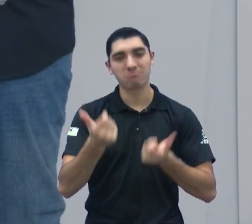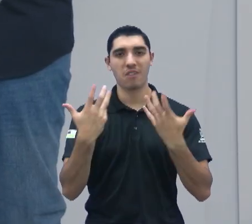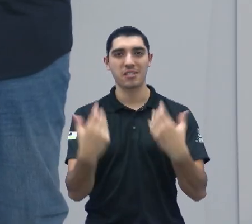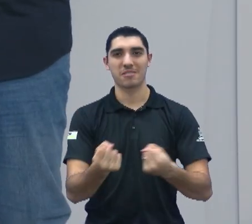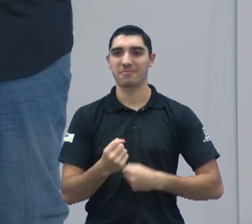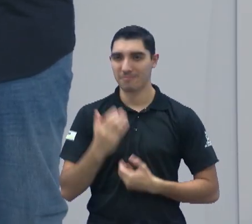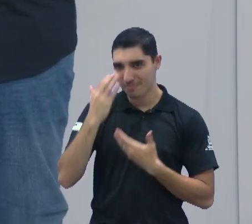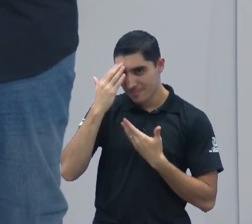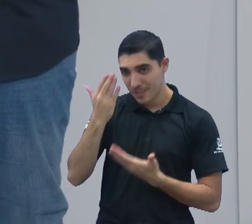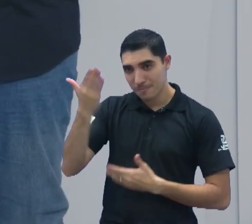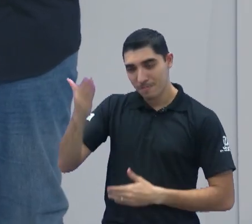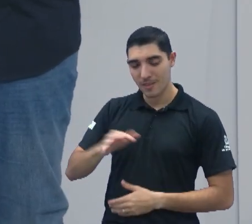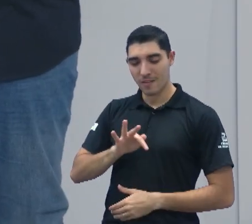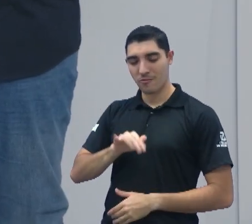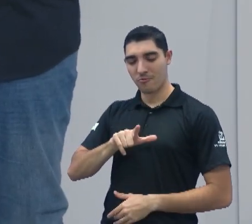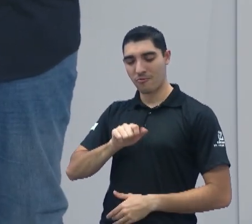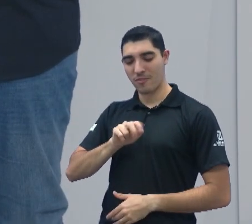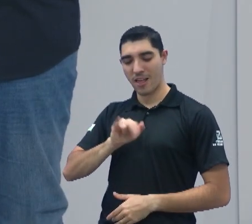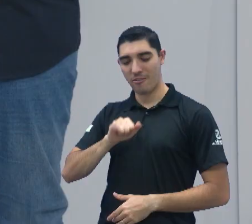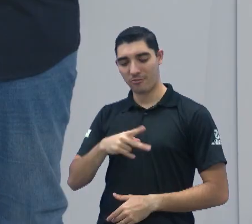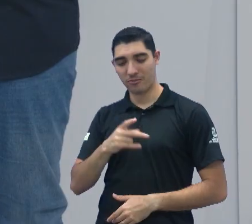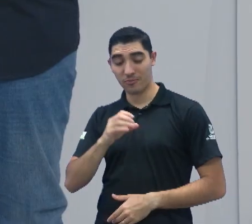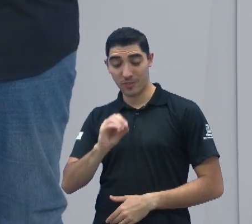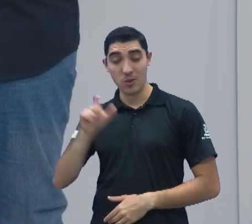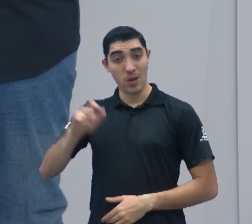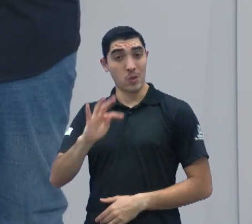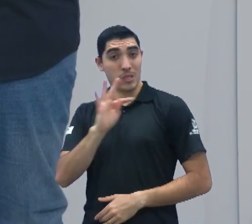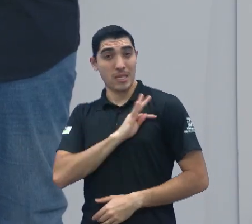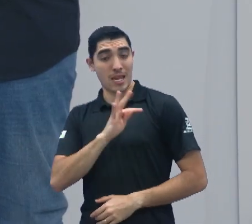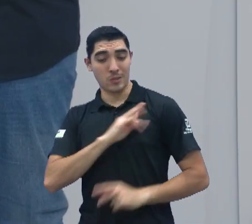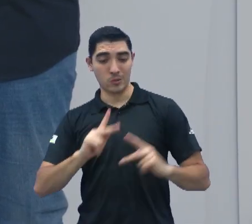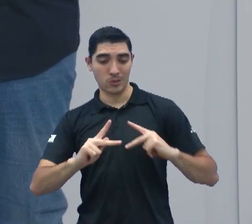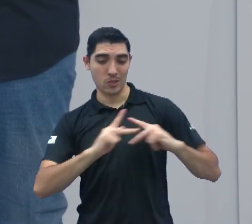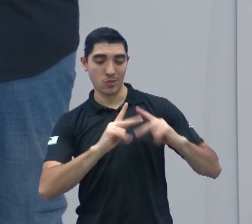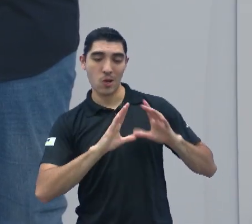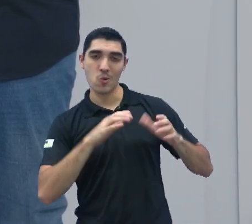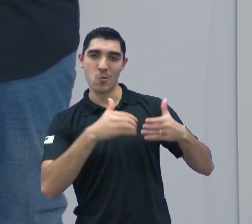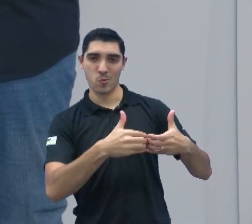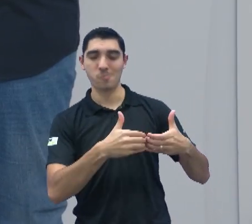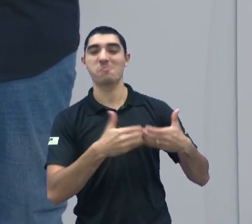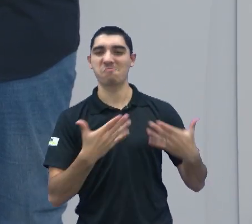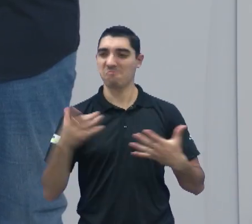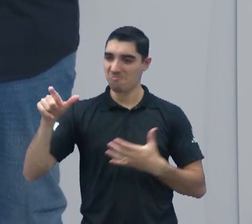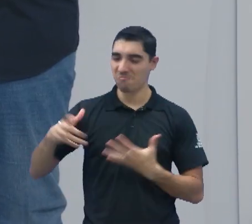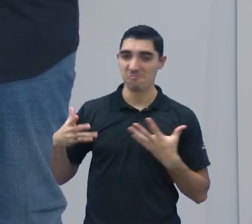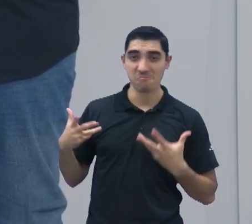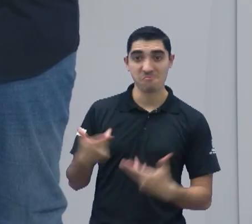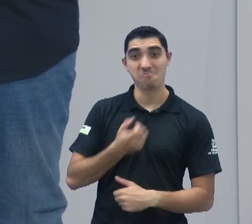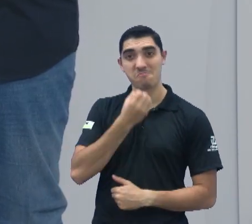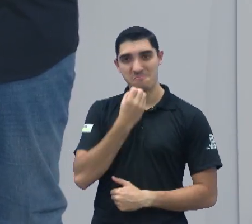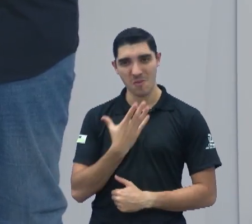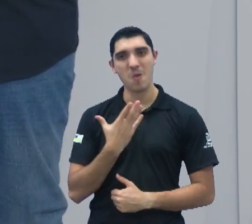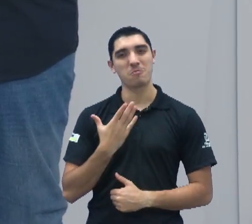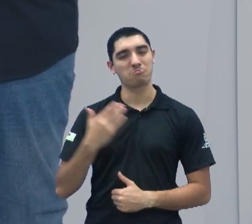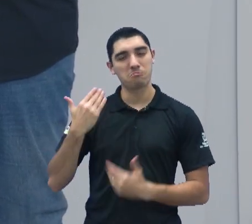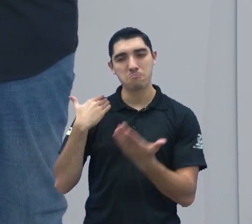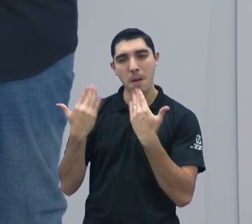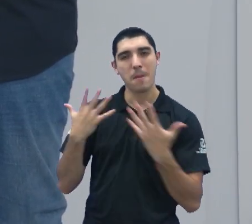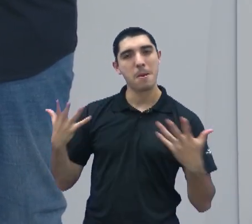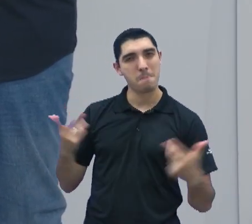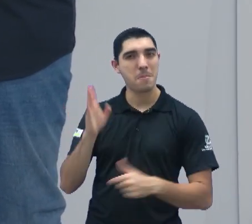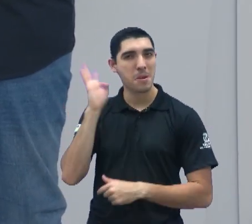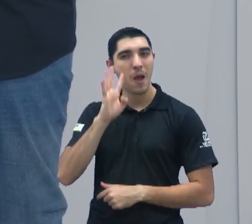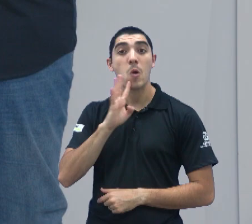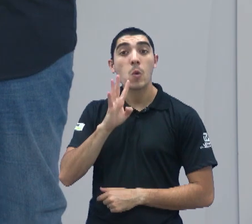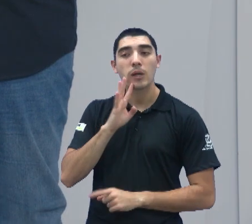Flavinho Tavares, técnico da equipe do Vôlei São José, uma simpatia, batendo um papo com você aí de casa, com a gente aqui, foi muito legal conhecer um pouco mais sobre